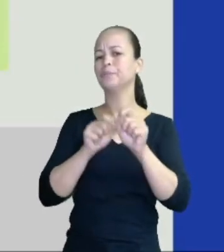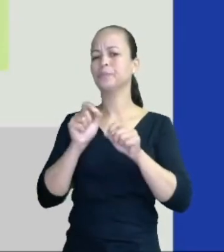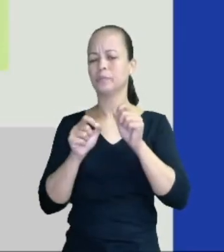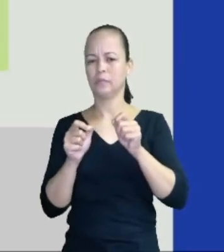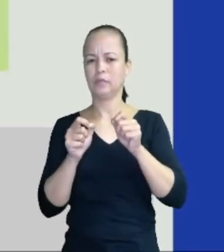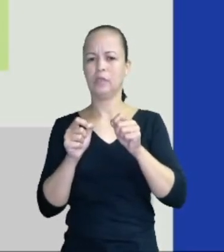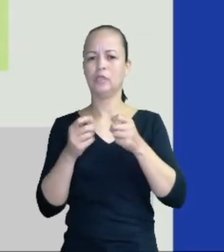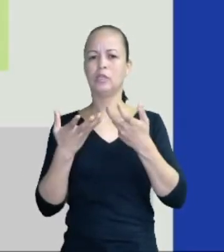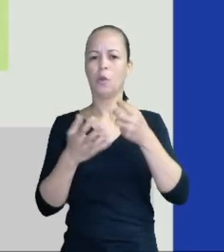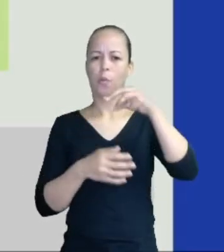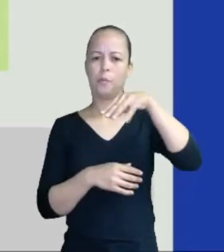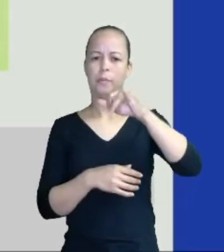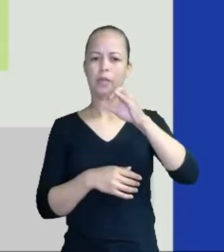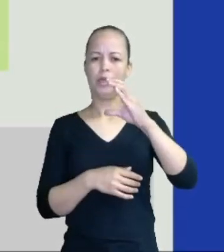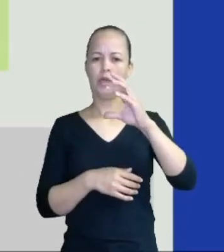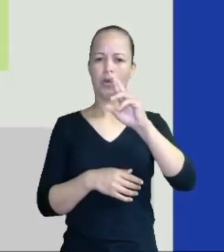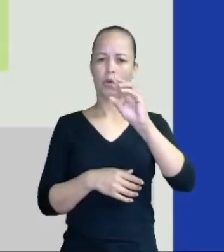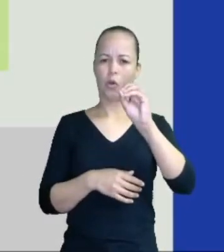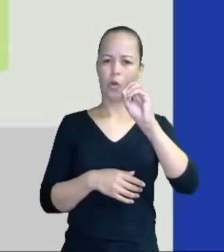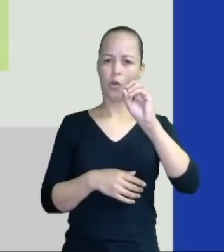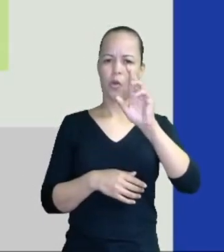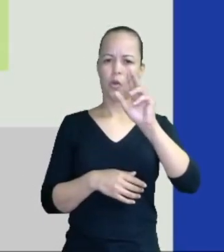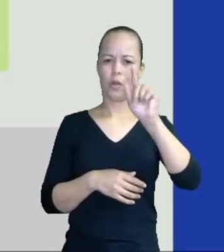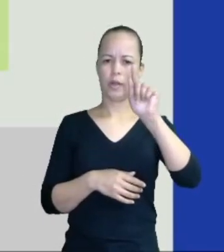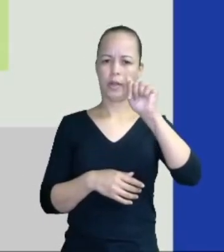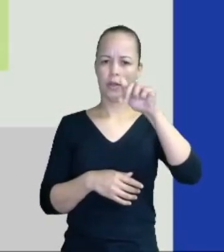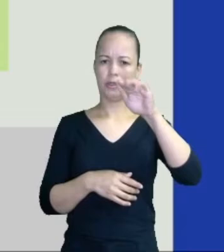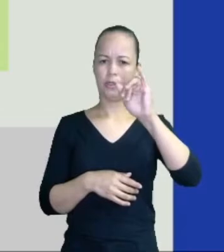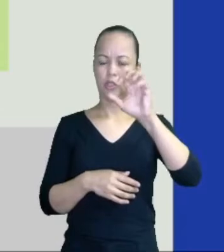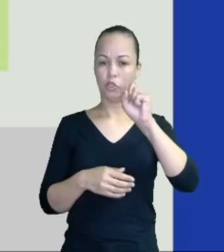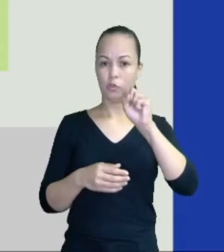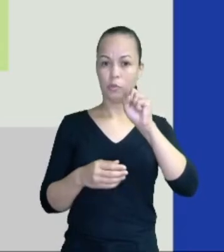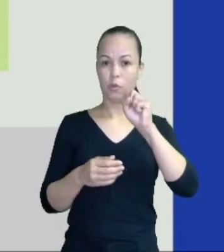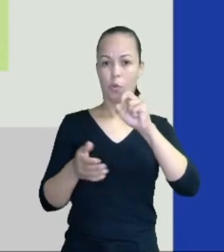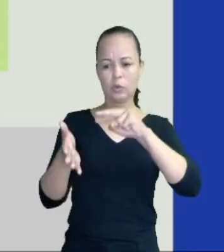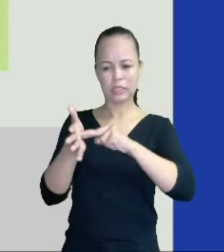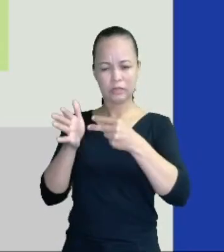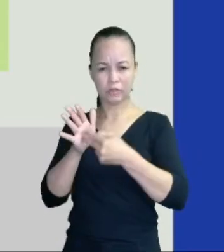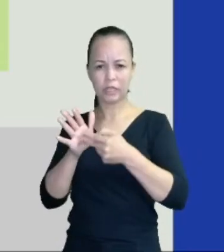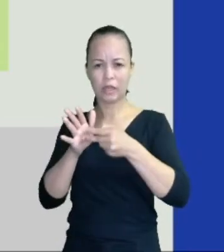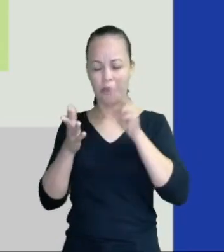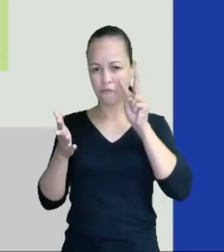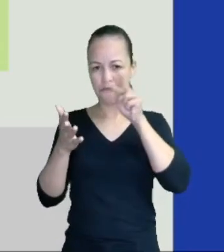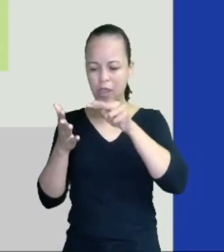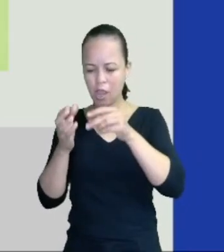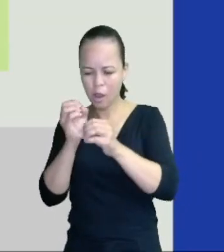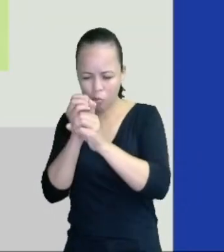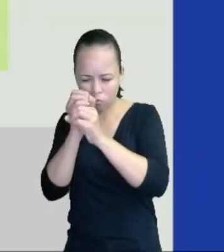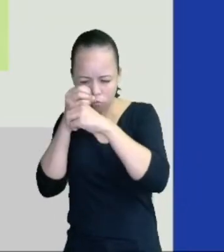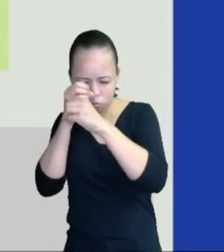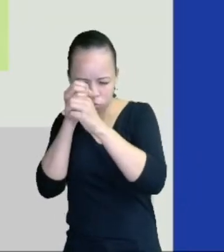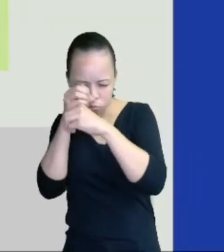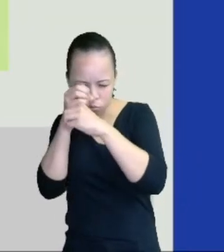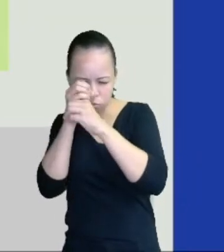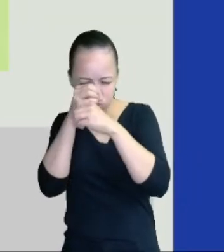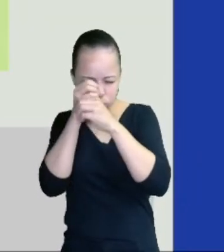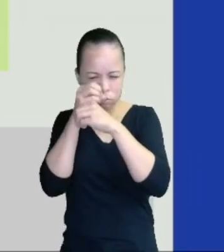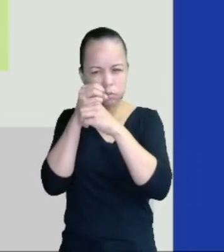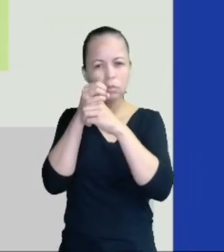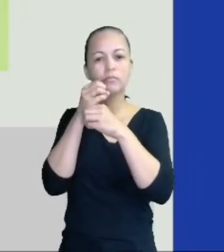são micro-organismos. Isto significa que não podemos vê-los a olho nu. Para isso, precisamos usar um